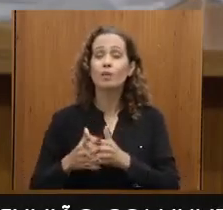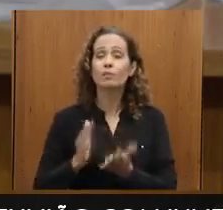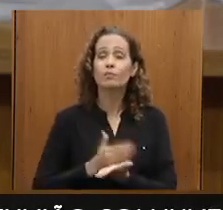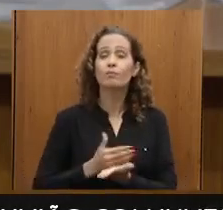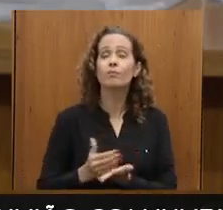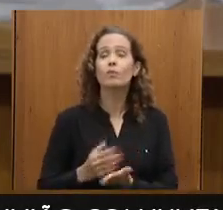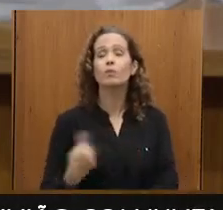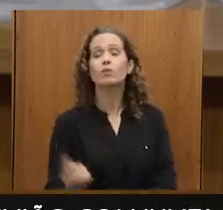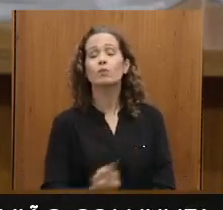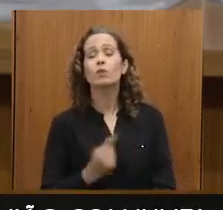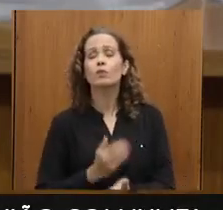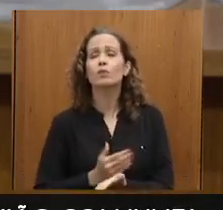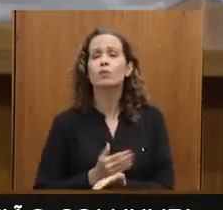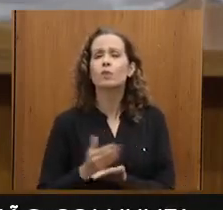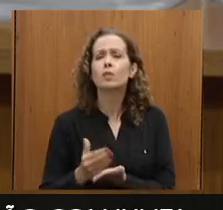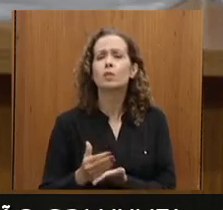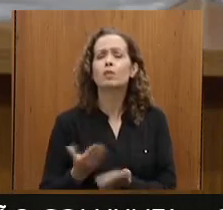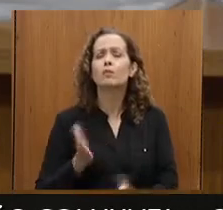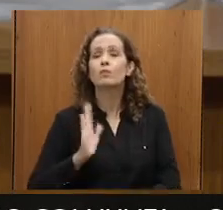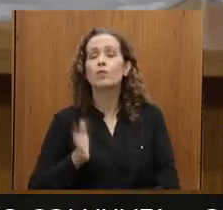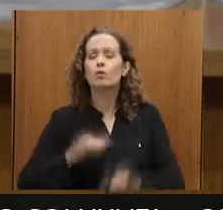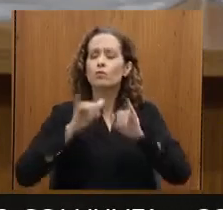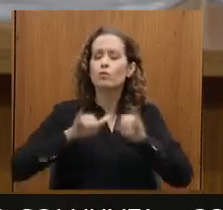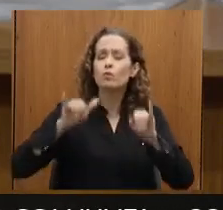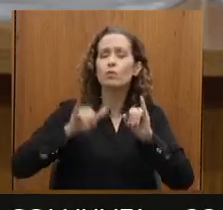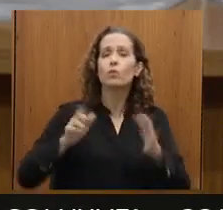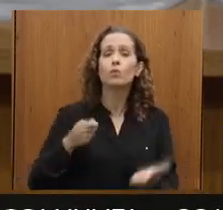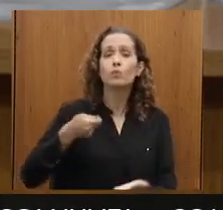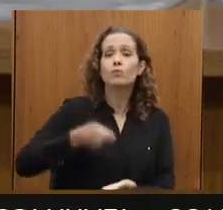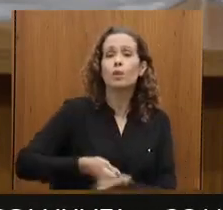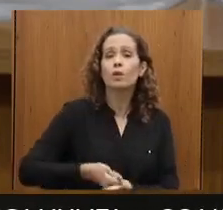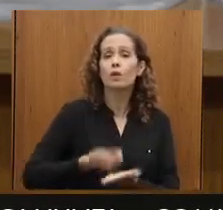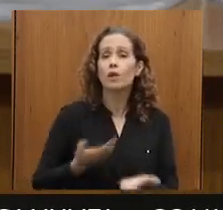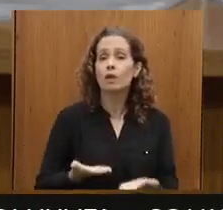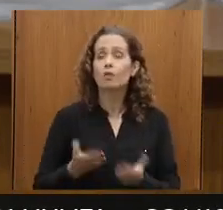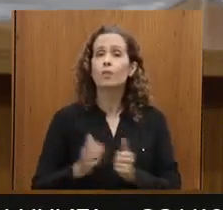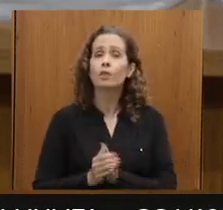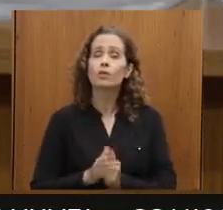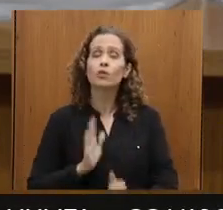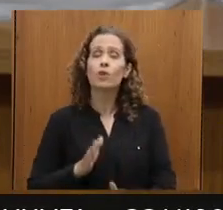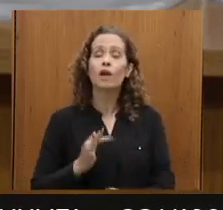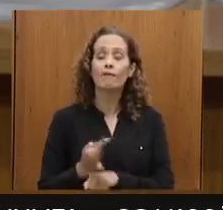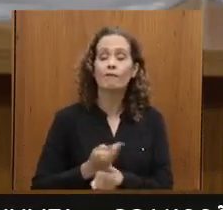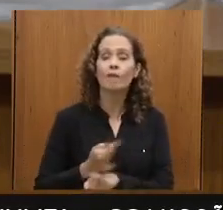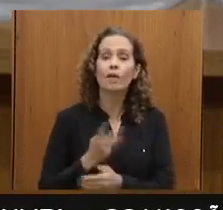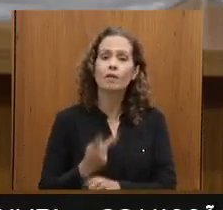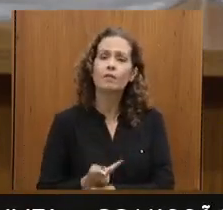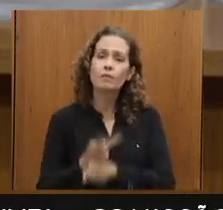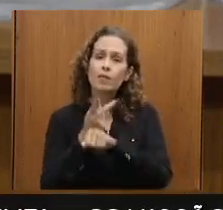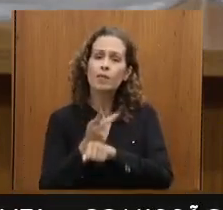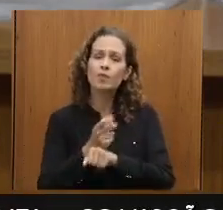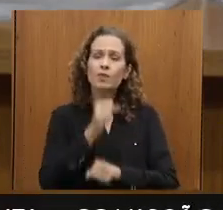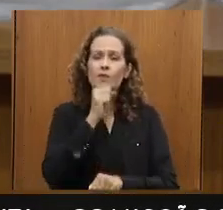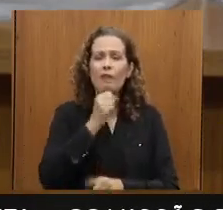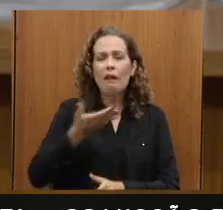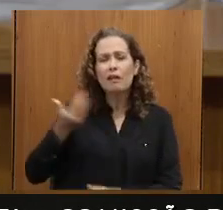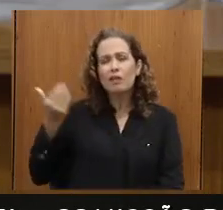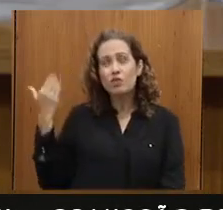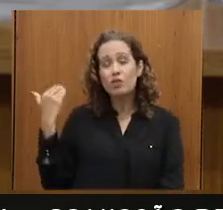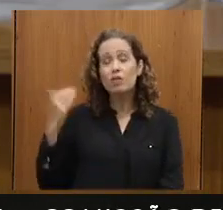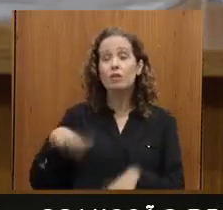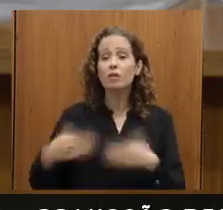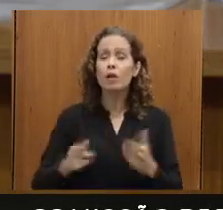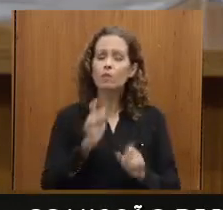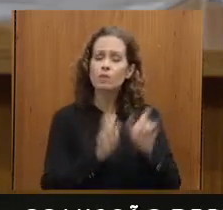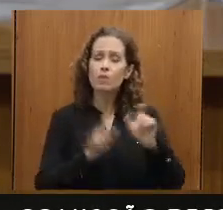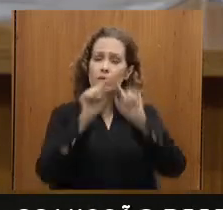momento que a gente começa, que a gente anunciou o pagamento, foram sendo taxadas férias-prêmio antigas, então esses servidores têm que entrar na